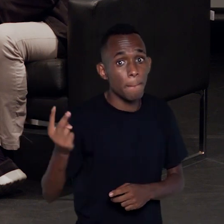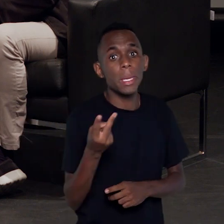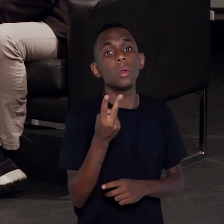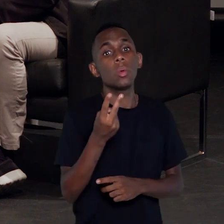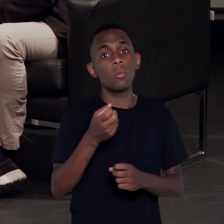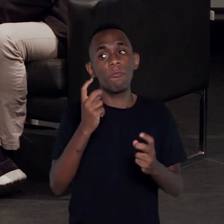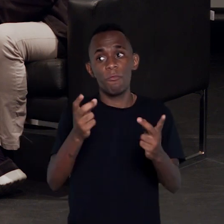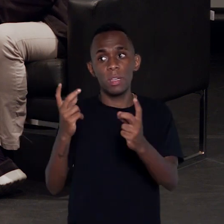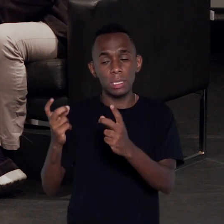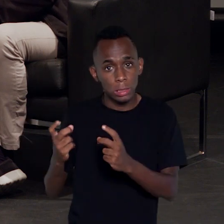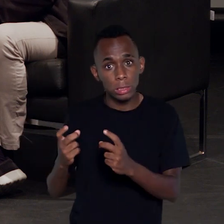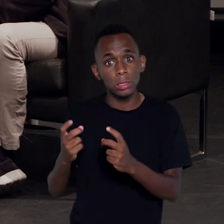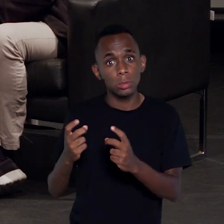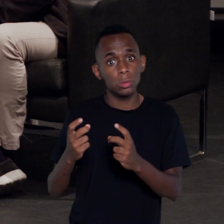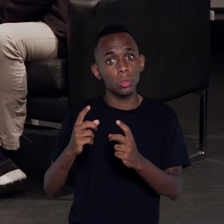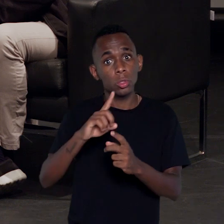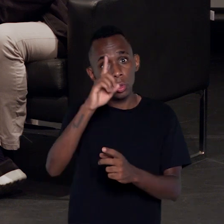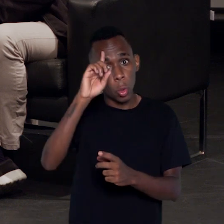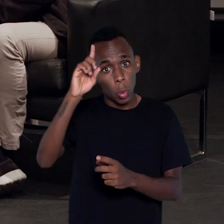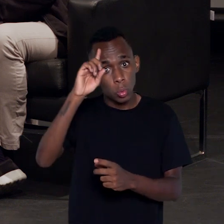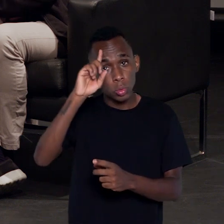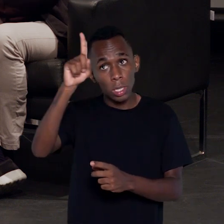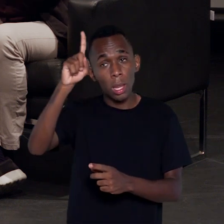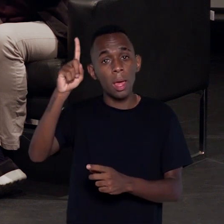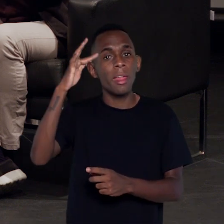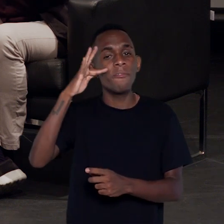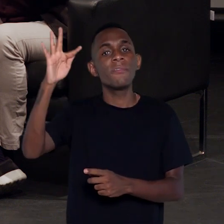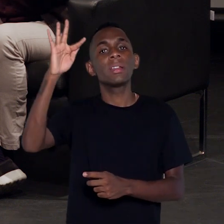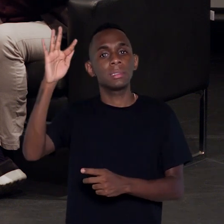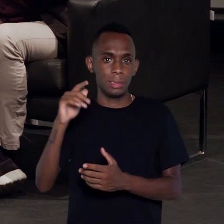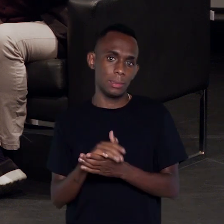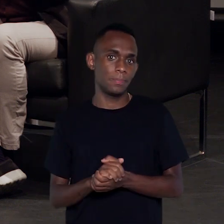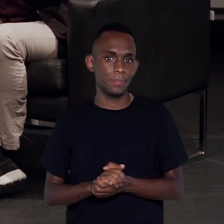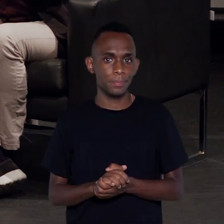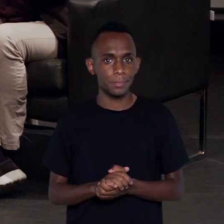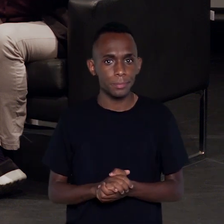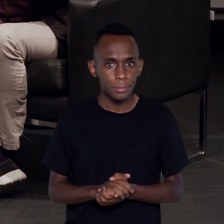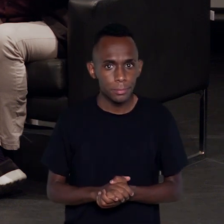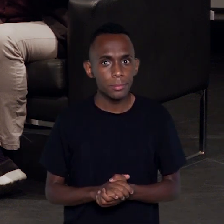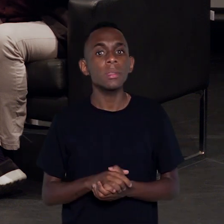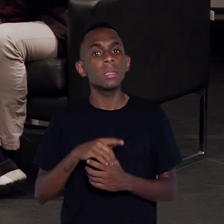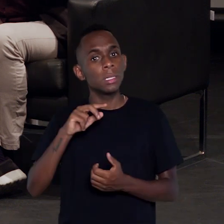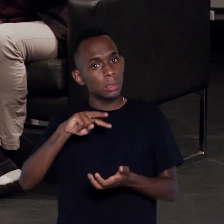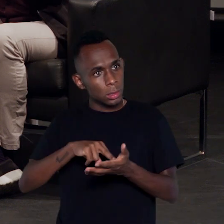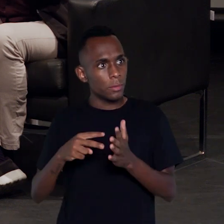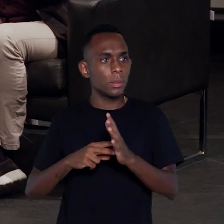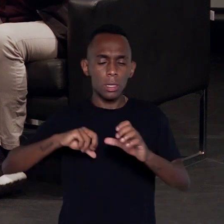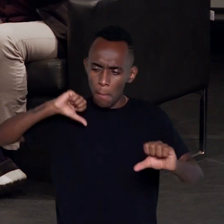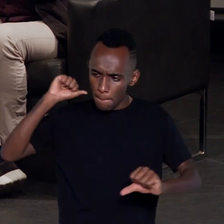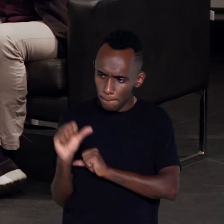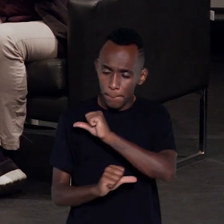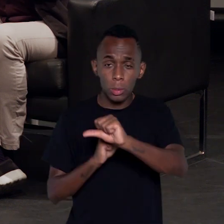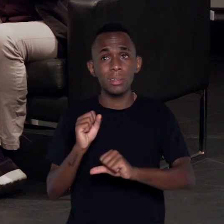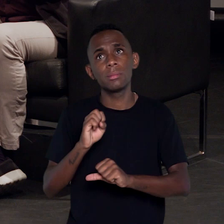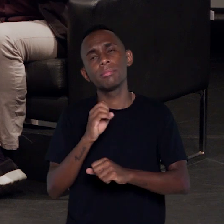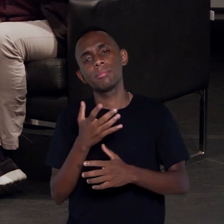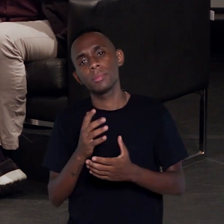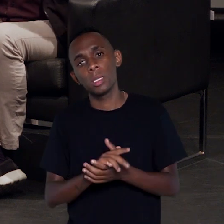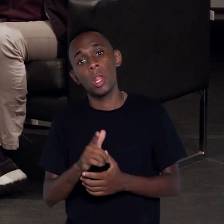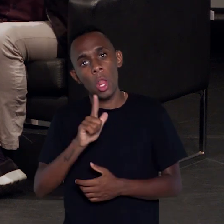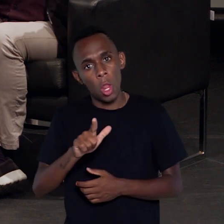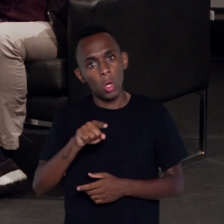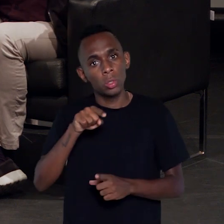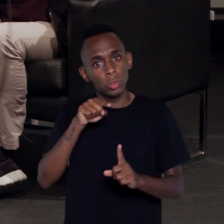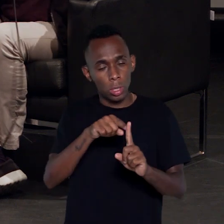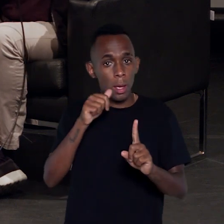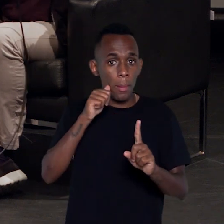na França na década de 60? E isso é algo transformador, ou seja, se todas... Bom,